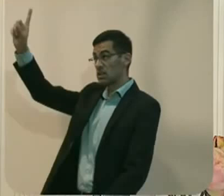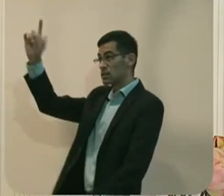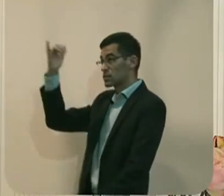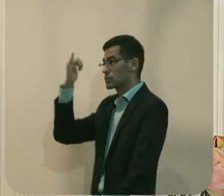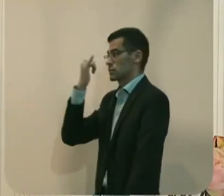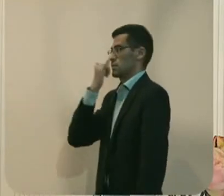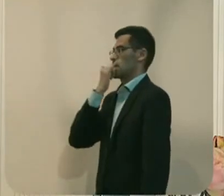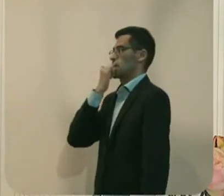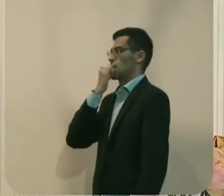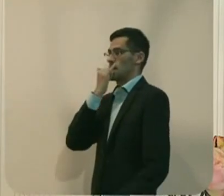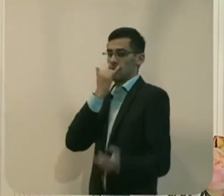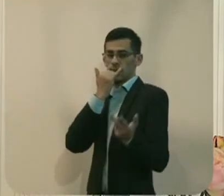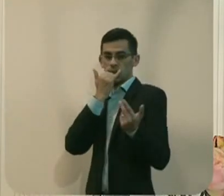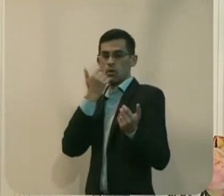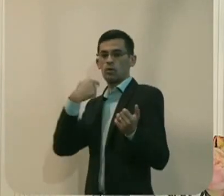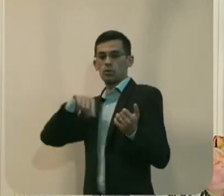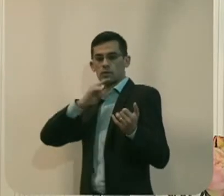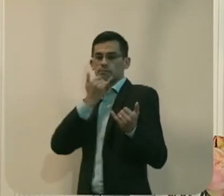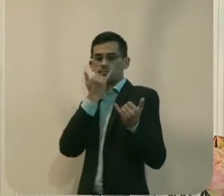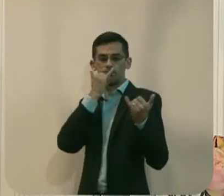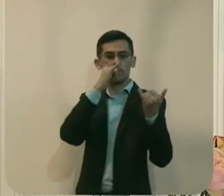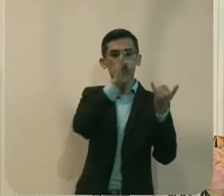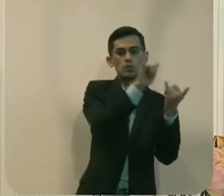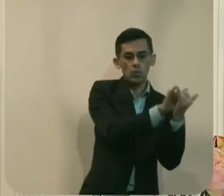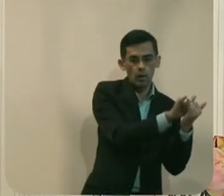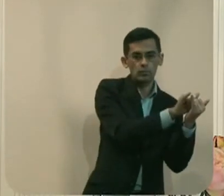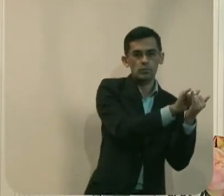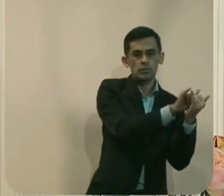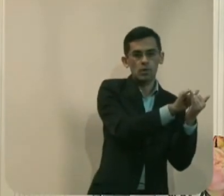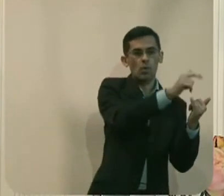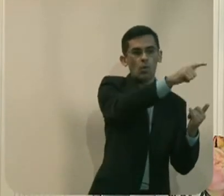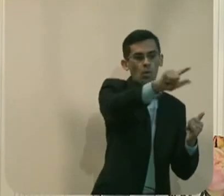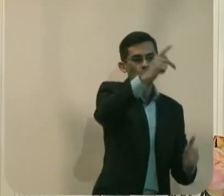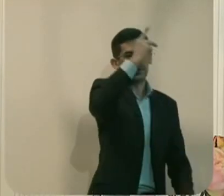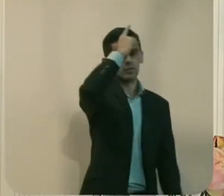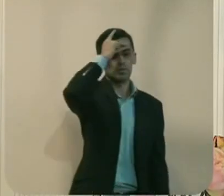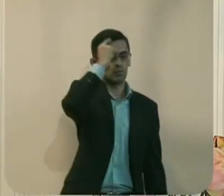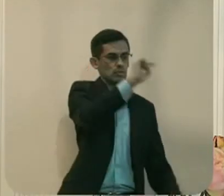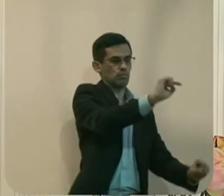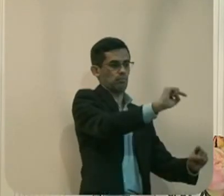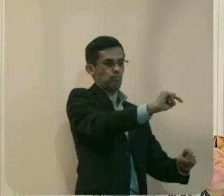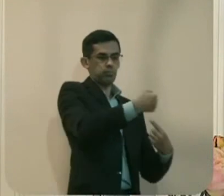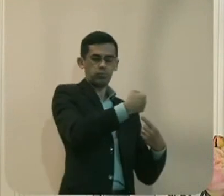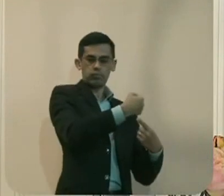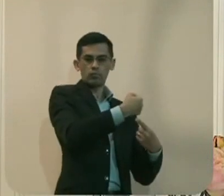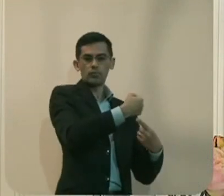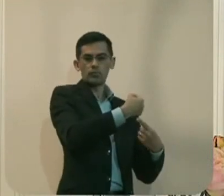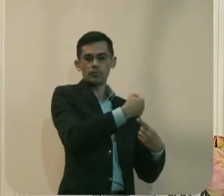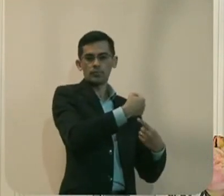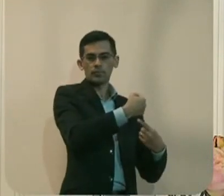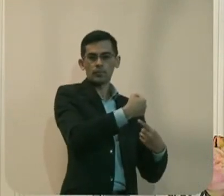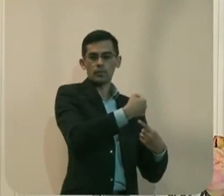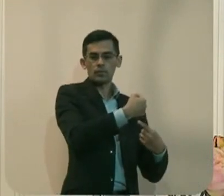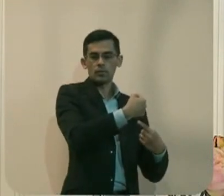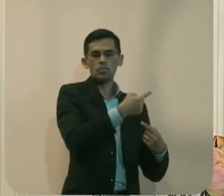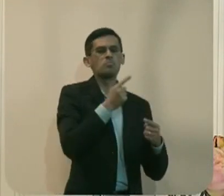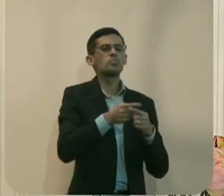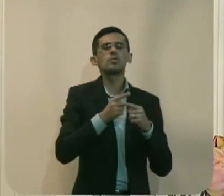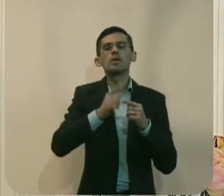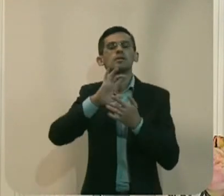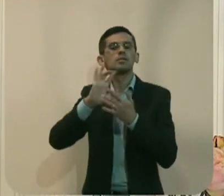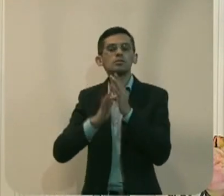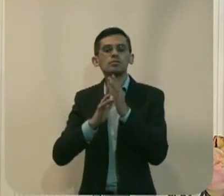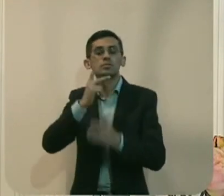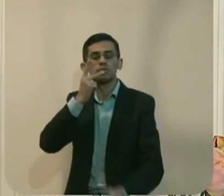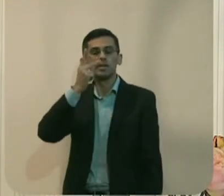Deus perdoe as nossas ofensas da mesma maneira como eu estou me dispondo a perdoar